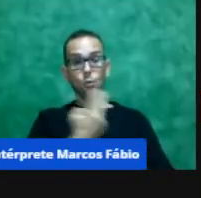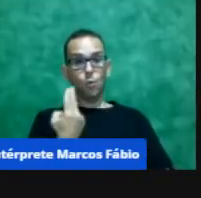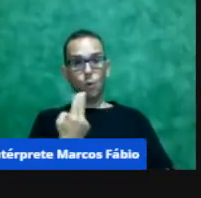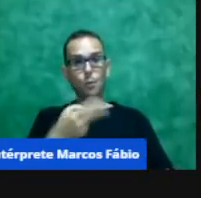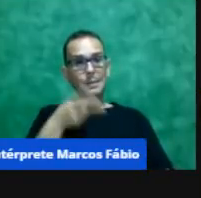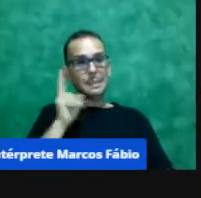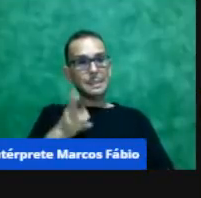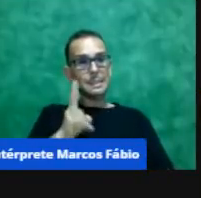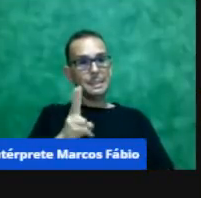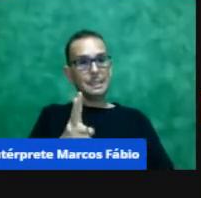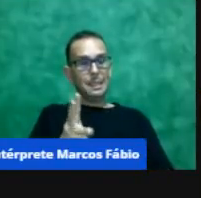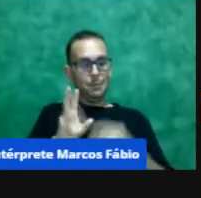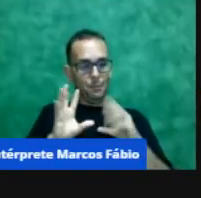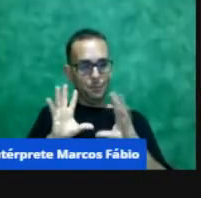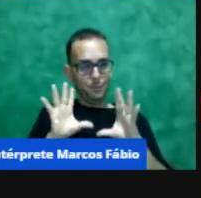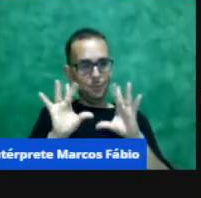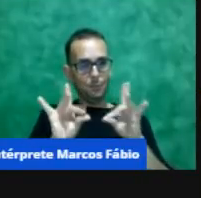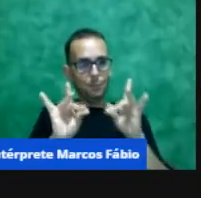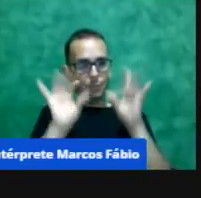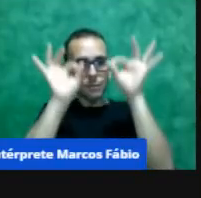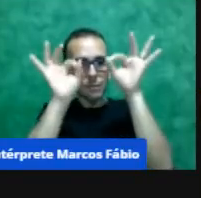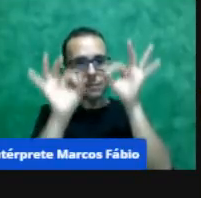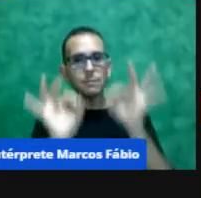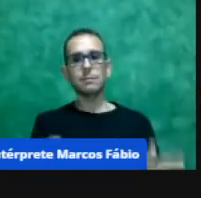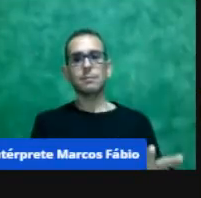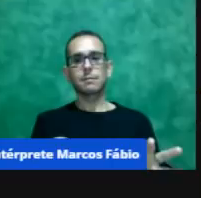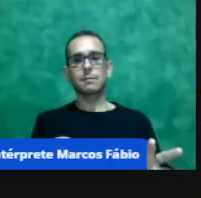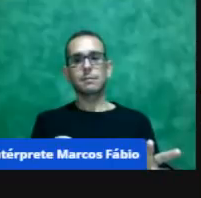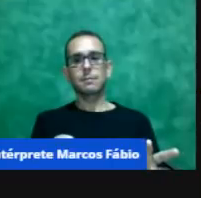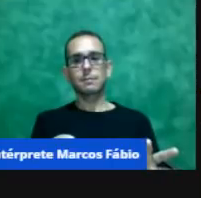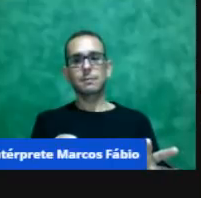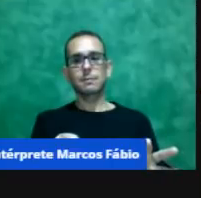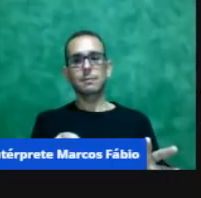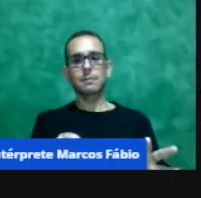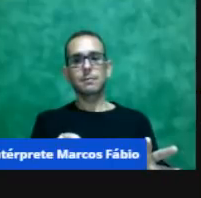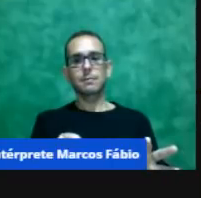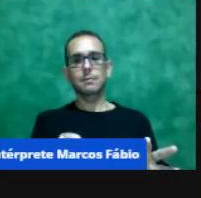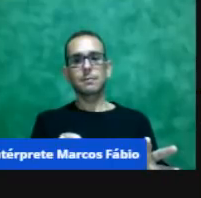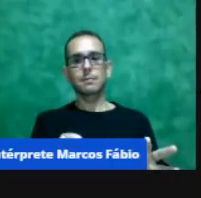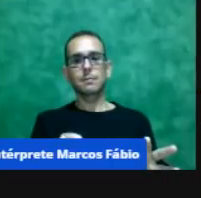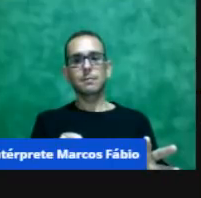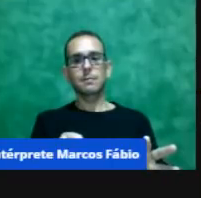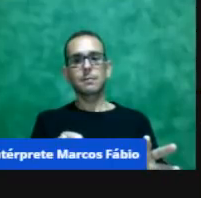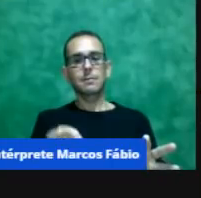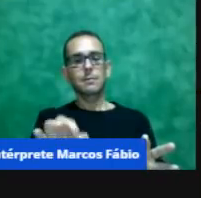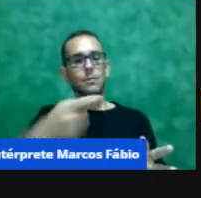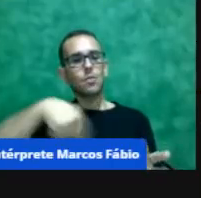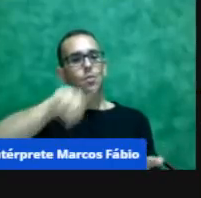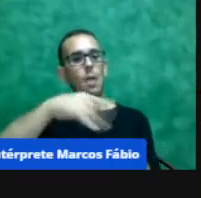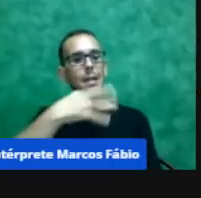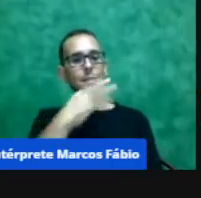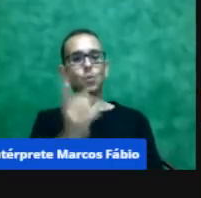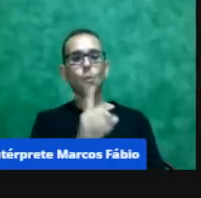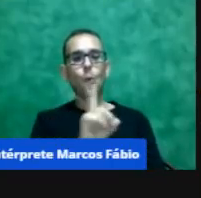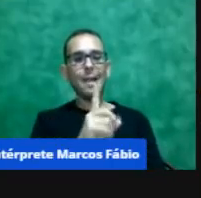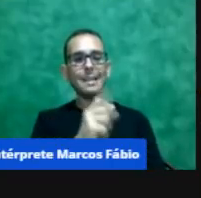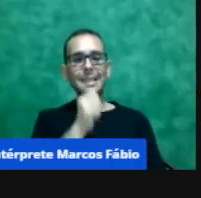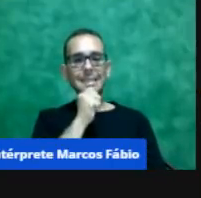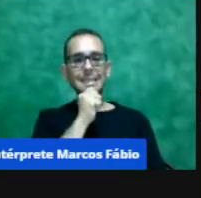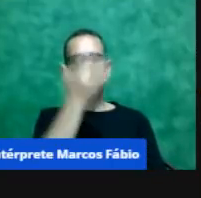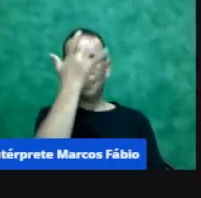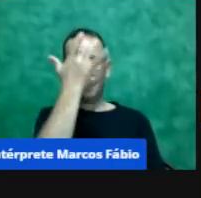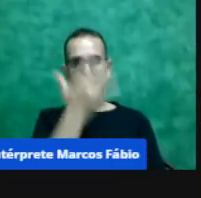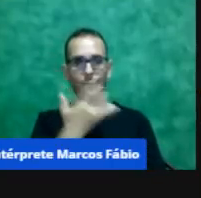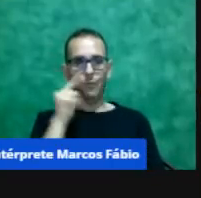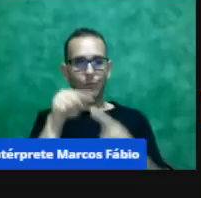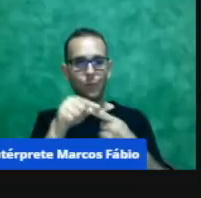sempre reforço, principalmente para o período vespertino, né, que as crianças não me conhecem pessoalmente ainda, a aula